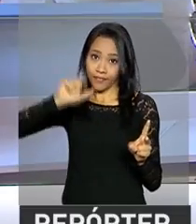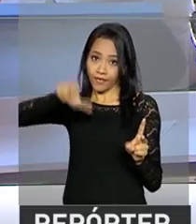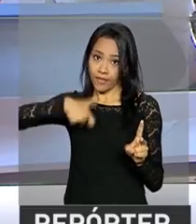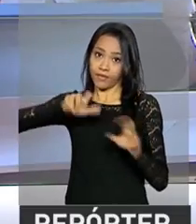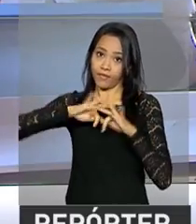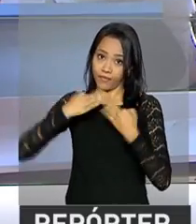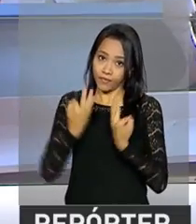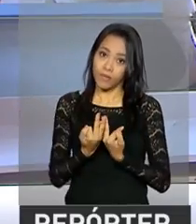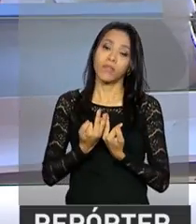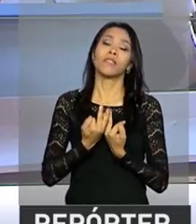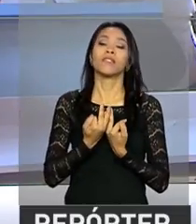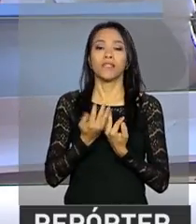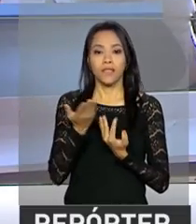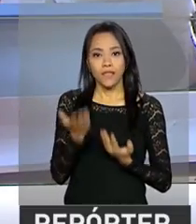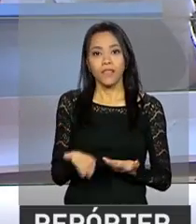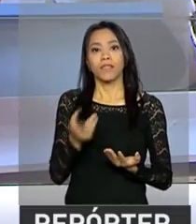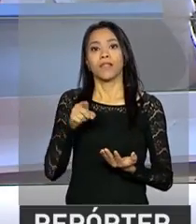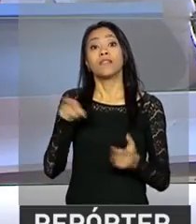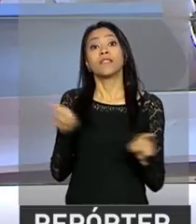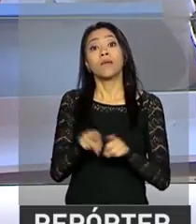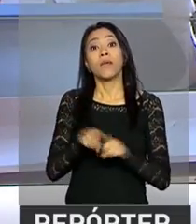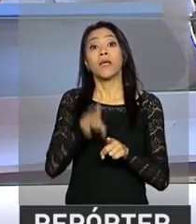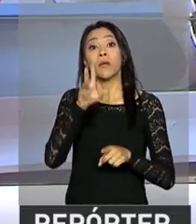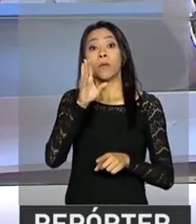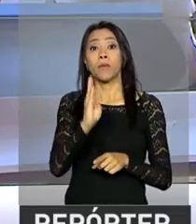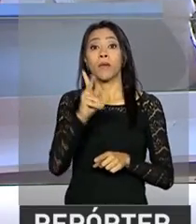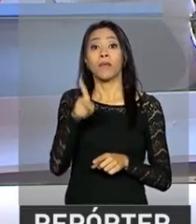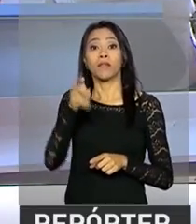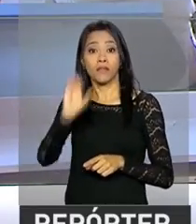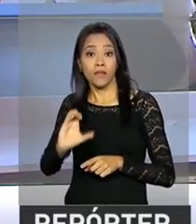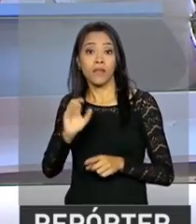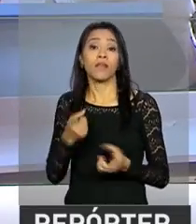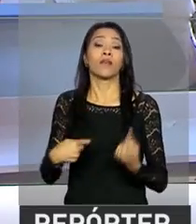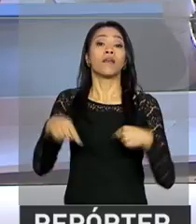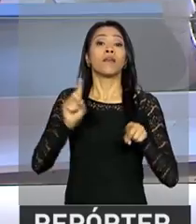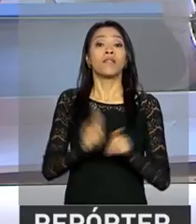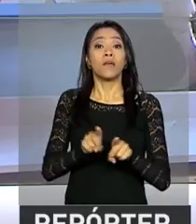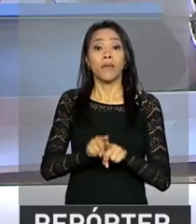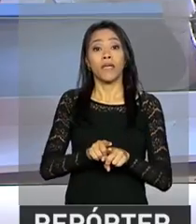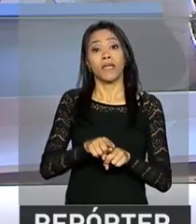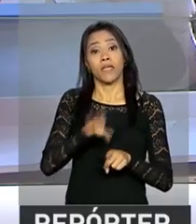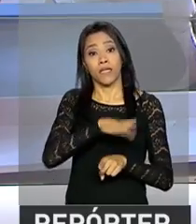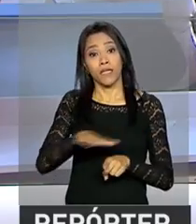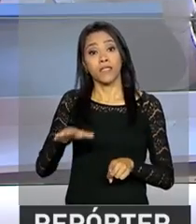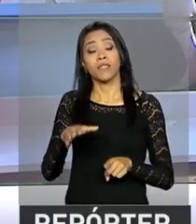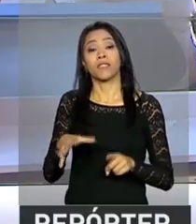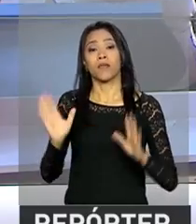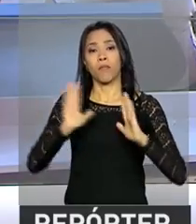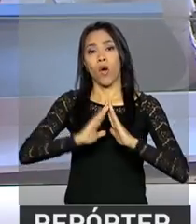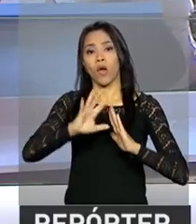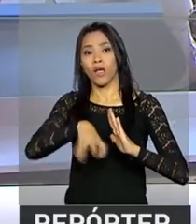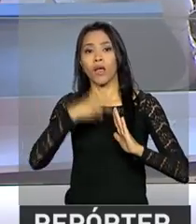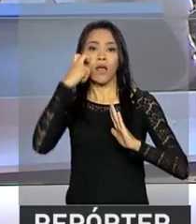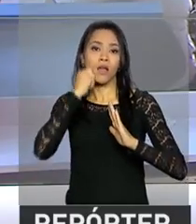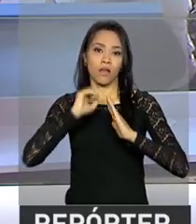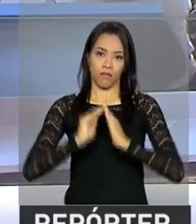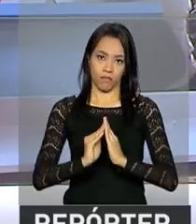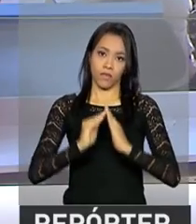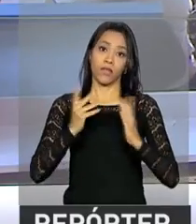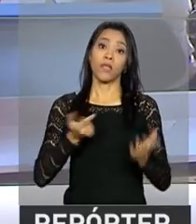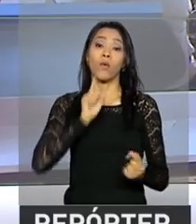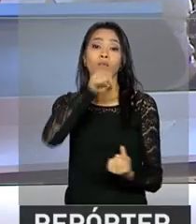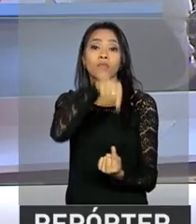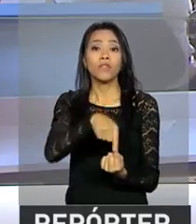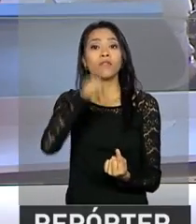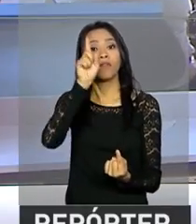recebem o benefício de prestação continuada e também crianças que vivem em abrigos a meta do programa é